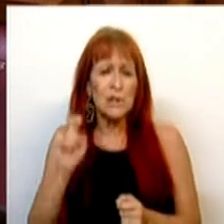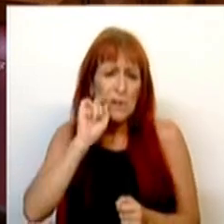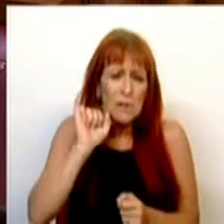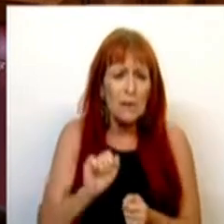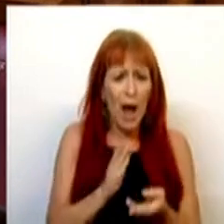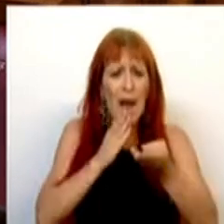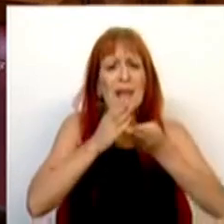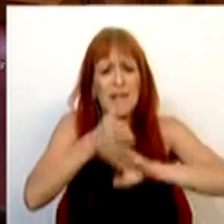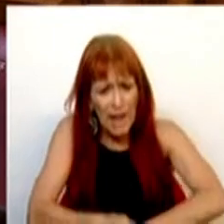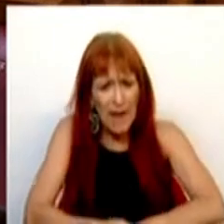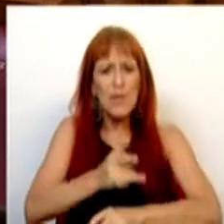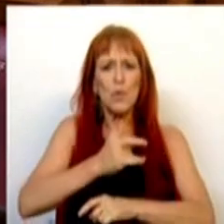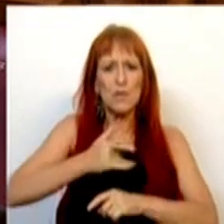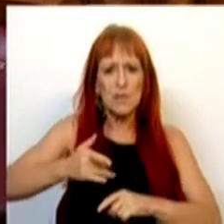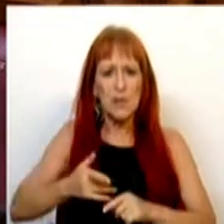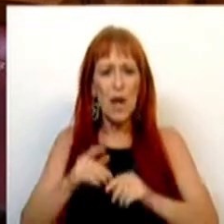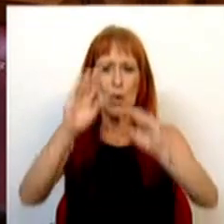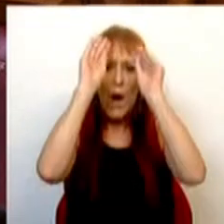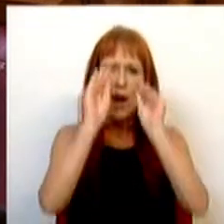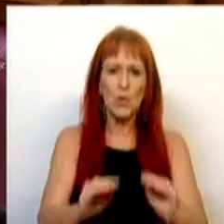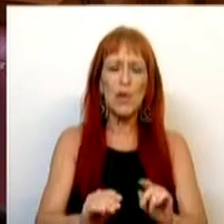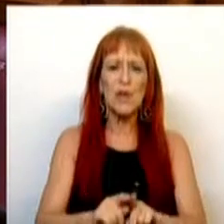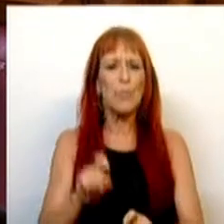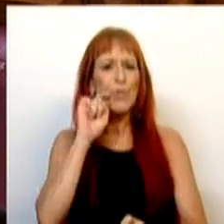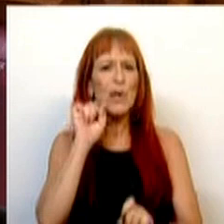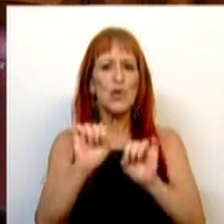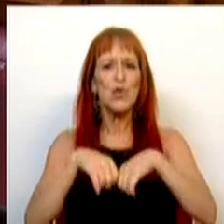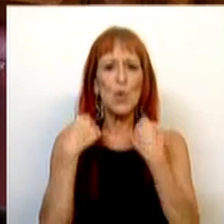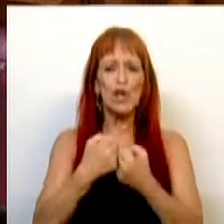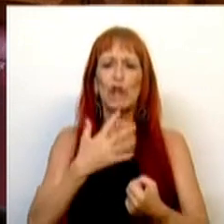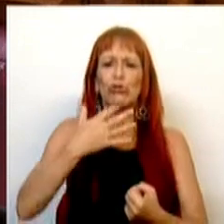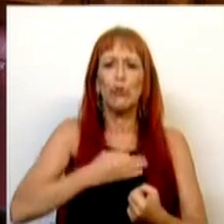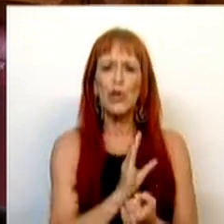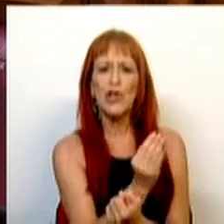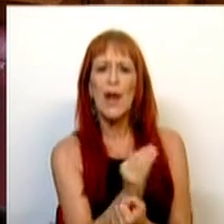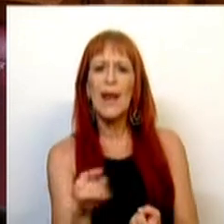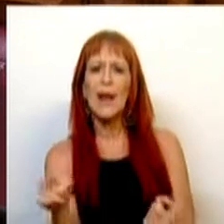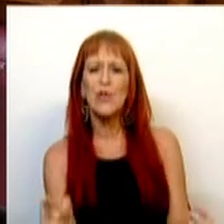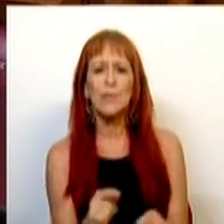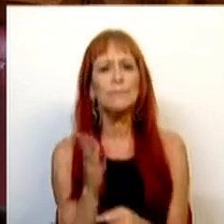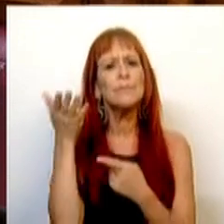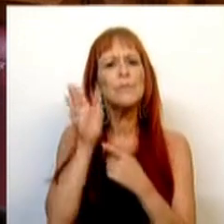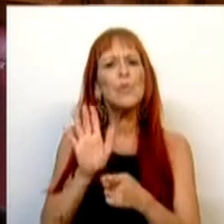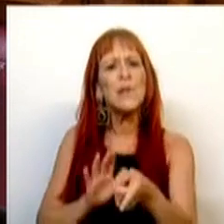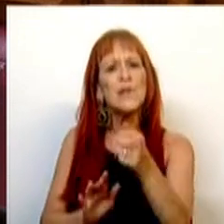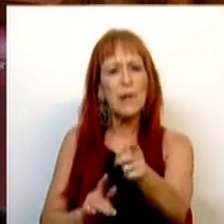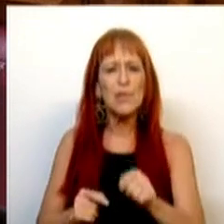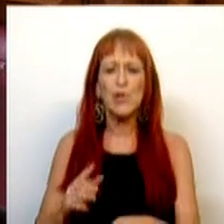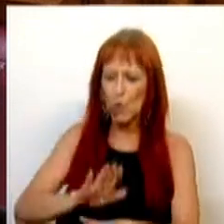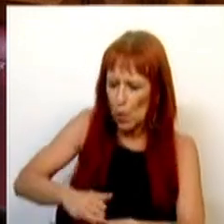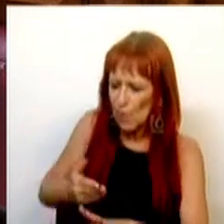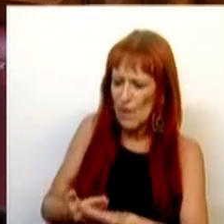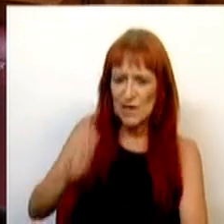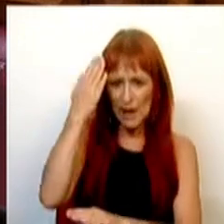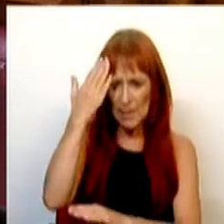assegurar o acesso à saúde, à educação e à proteção social de todas as crianças, nomeadamente no reforço